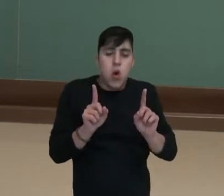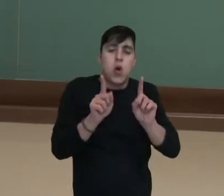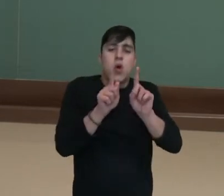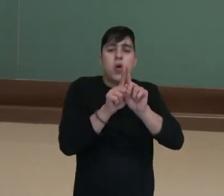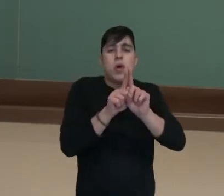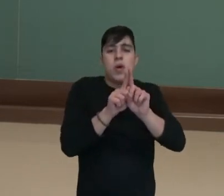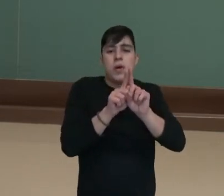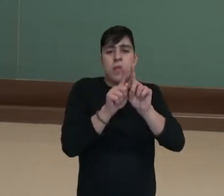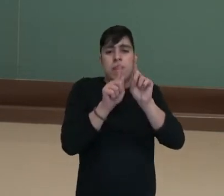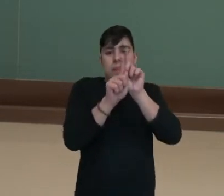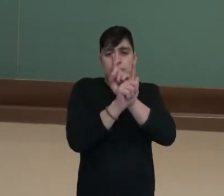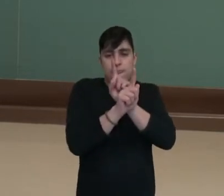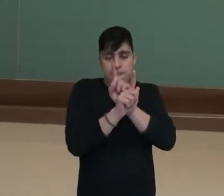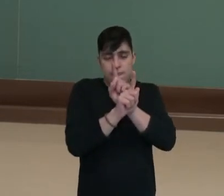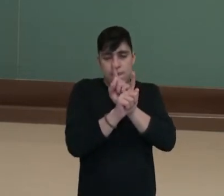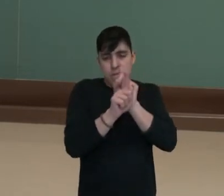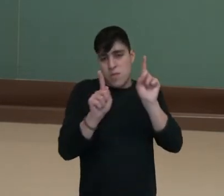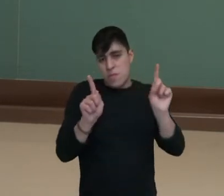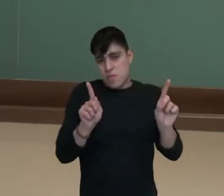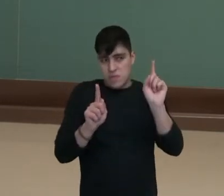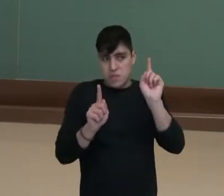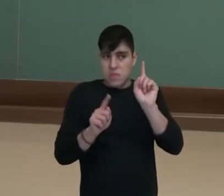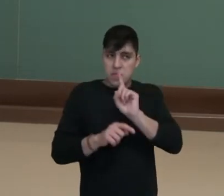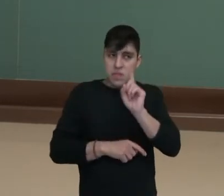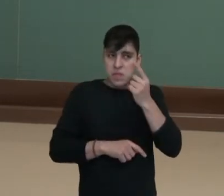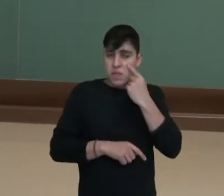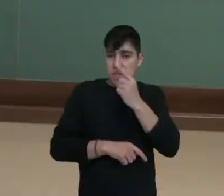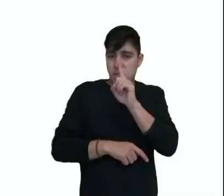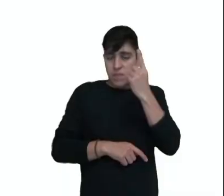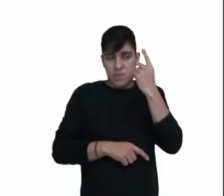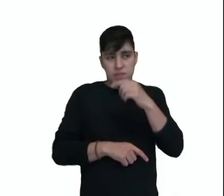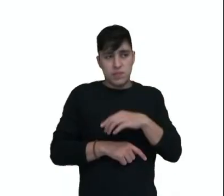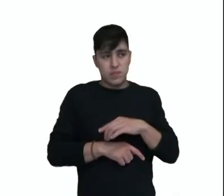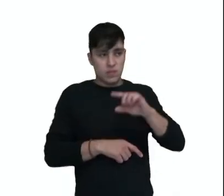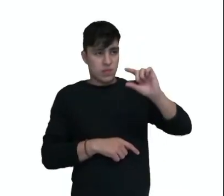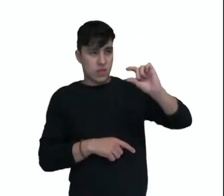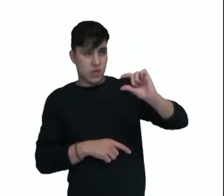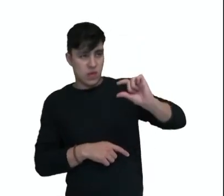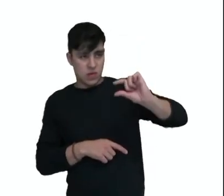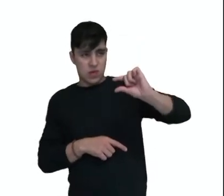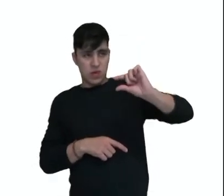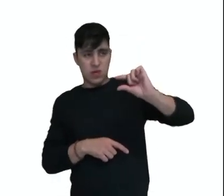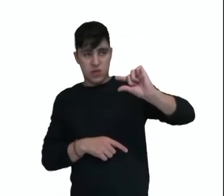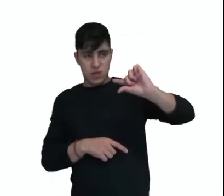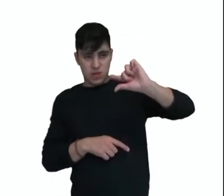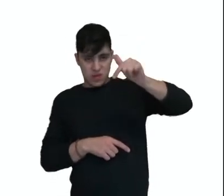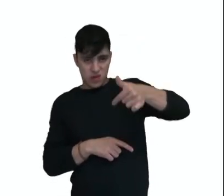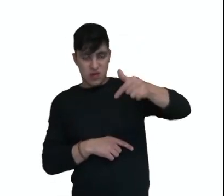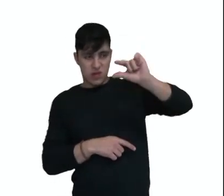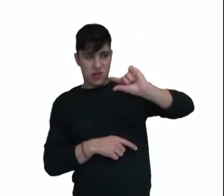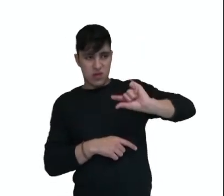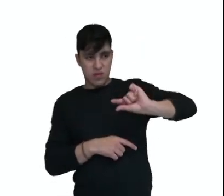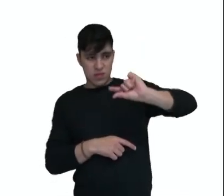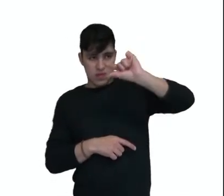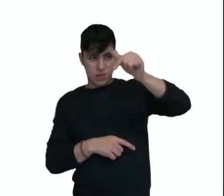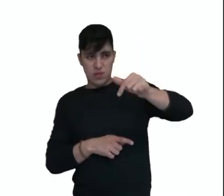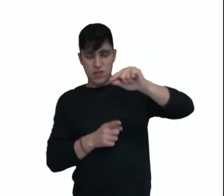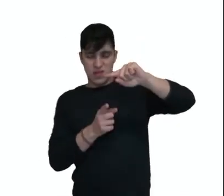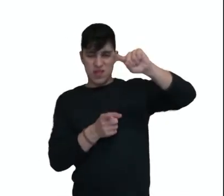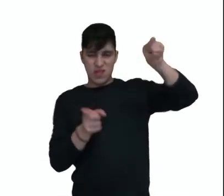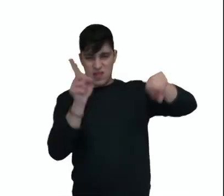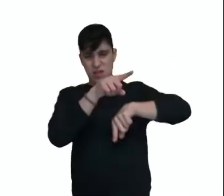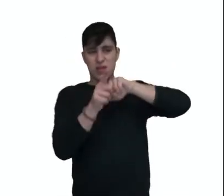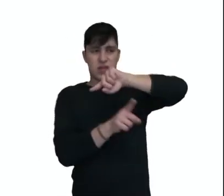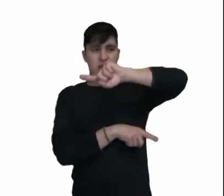o segmento do centrômero ou não. Então, observe aqui no primeiro GIF. Tá vendo que o centrômero muda? Ele